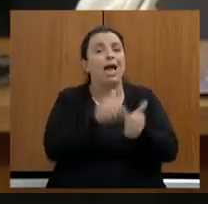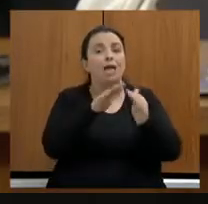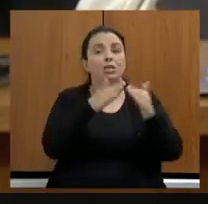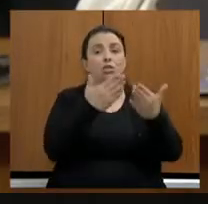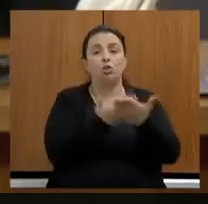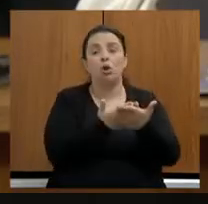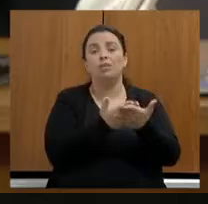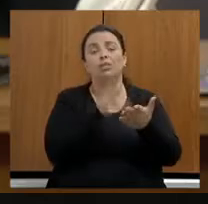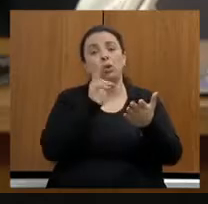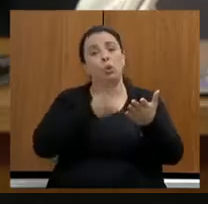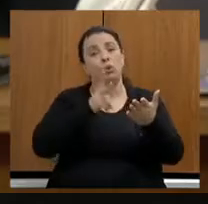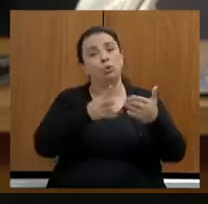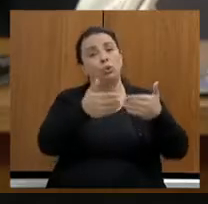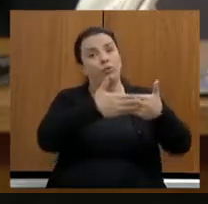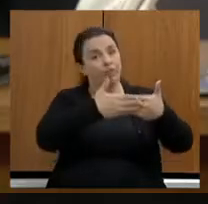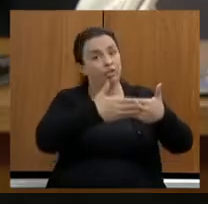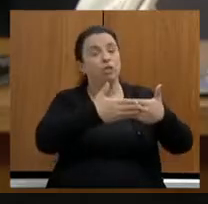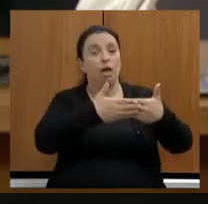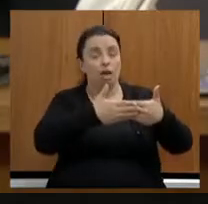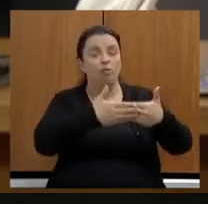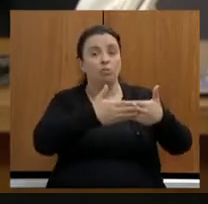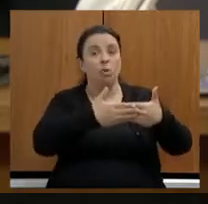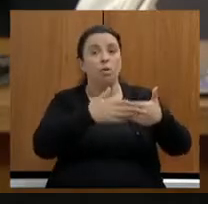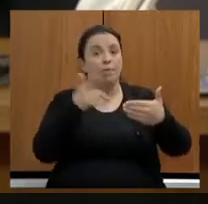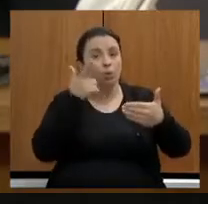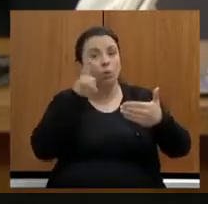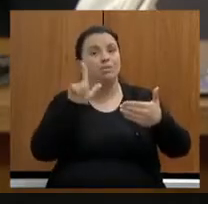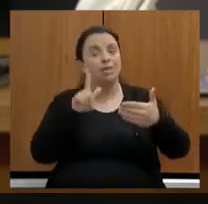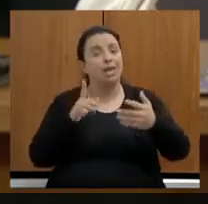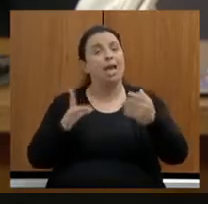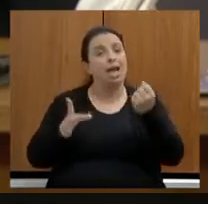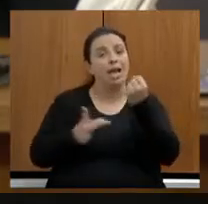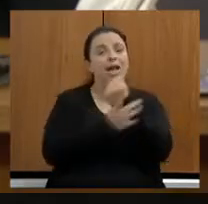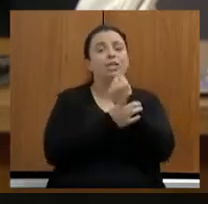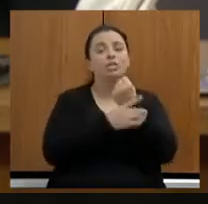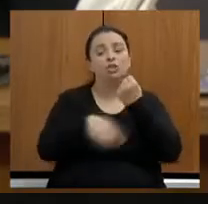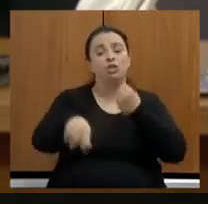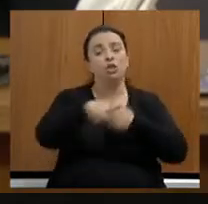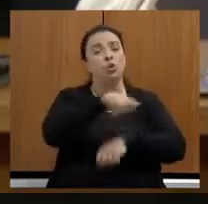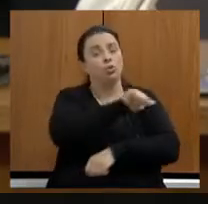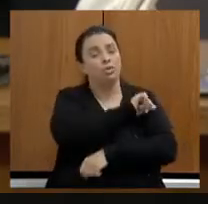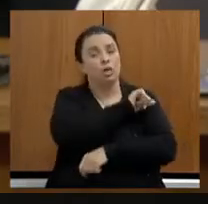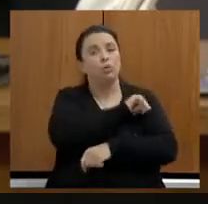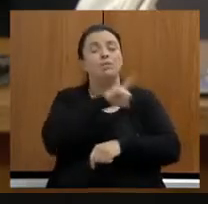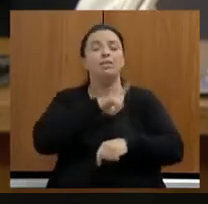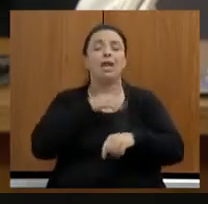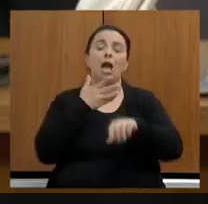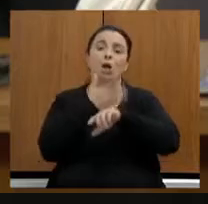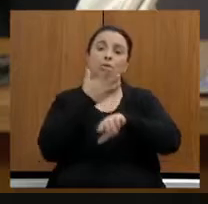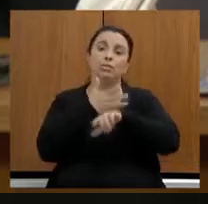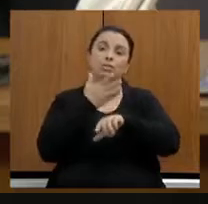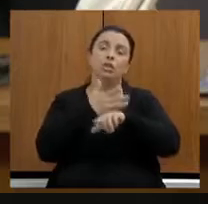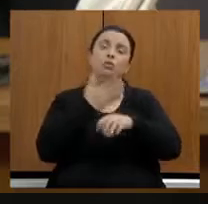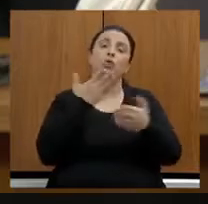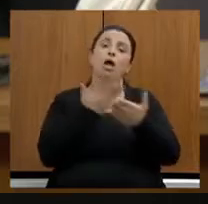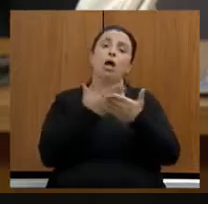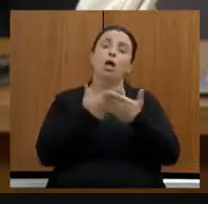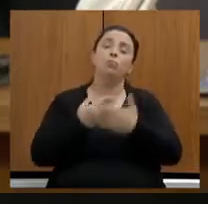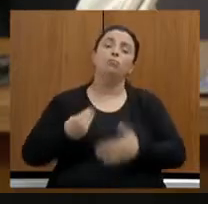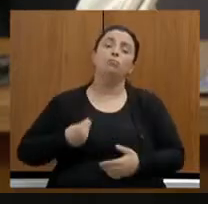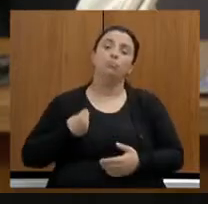dos municípios que seguem fechados para que nós possamos sim garantir essa retomada das atividades presenciais e com isso